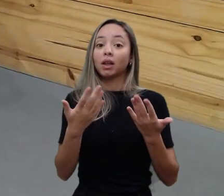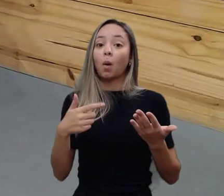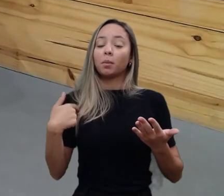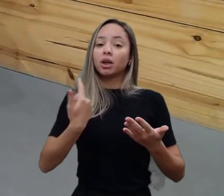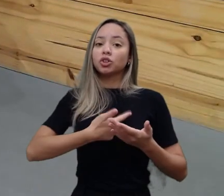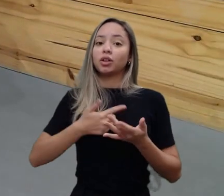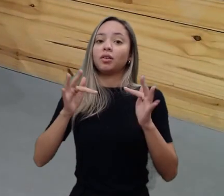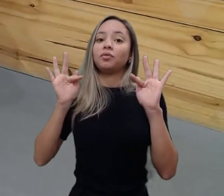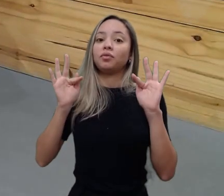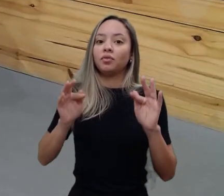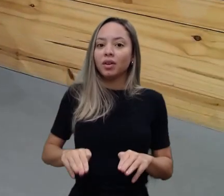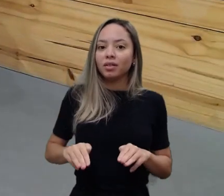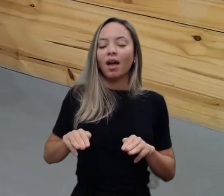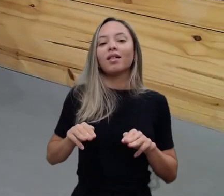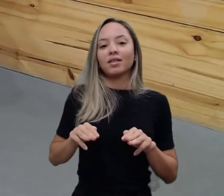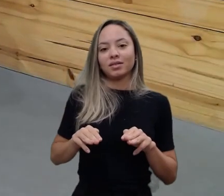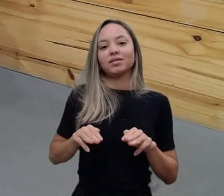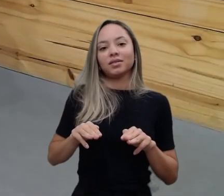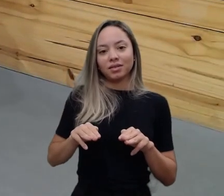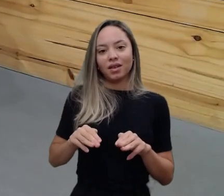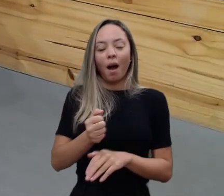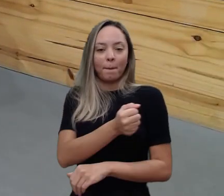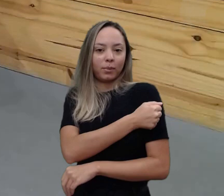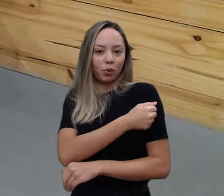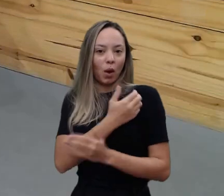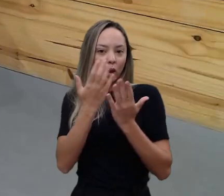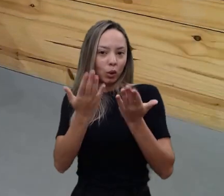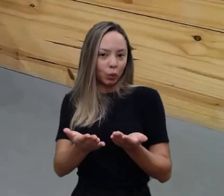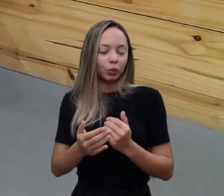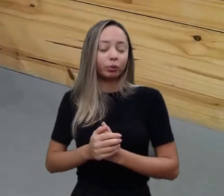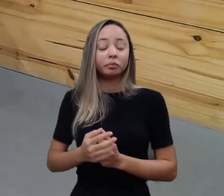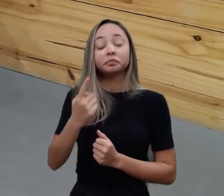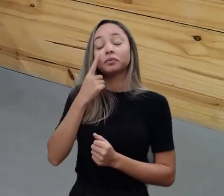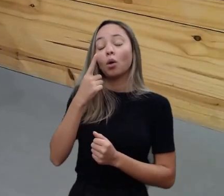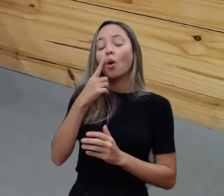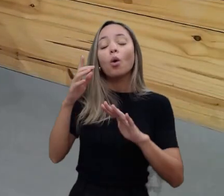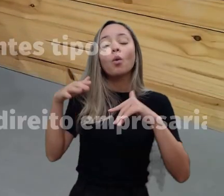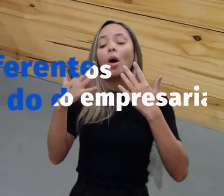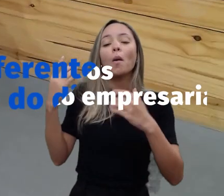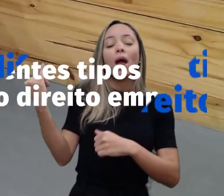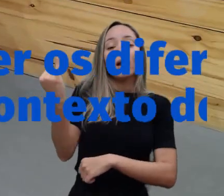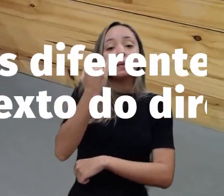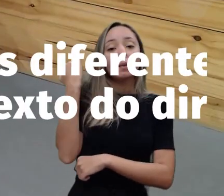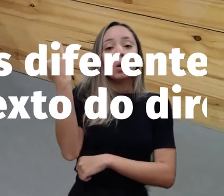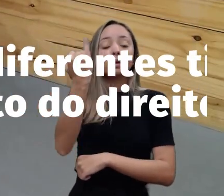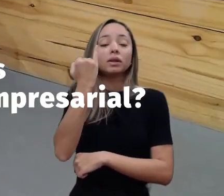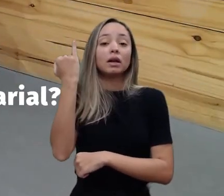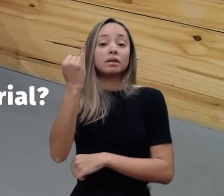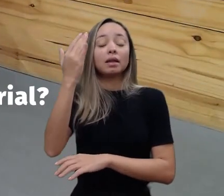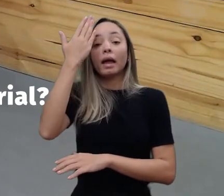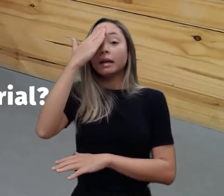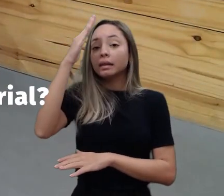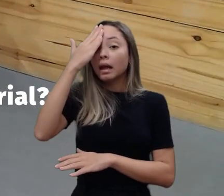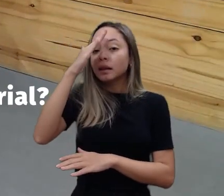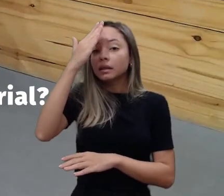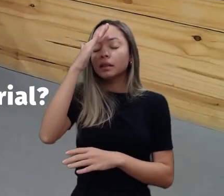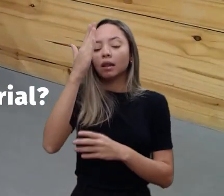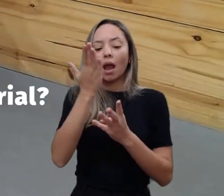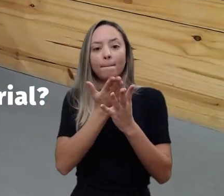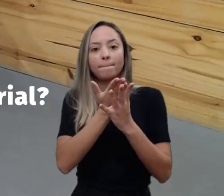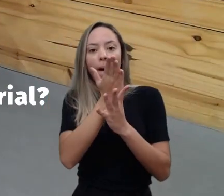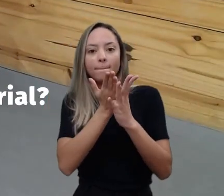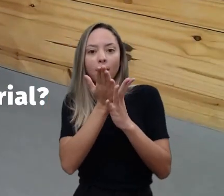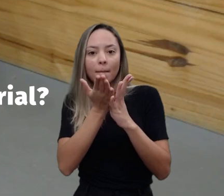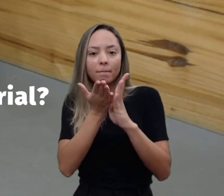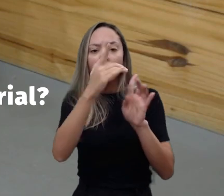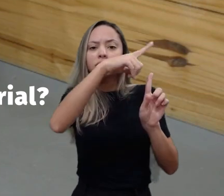poder fechar aí com chave de ouro para o nosso estudante, para você, professor Diogo, qual é a importância de entender os